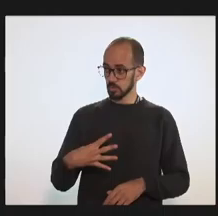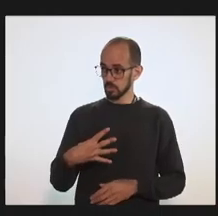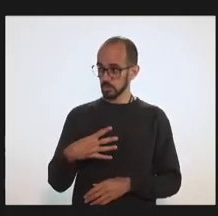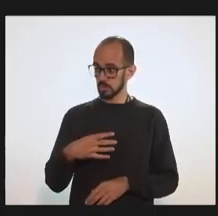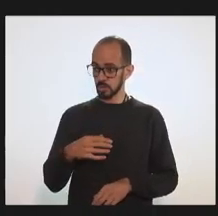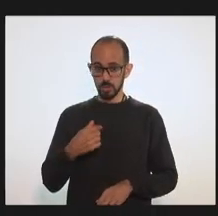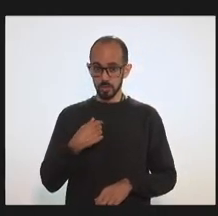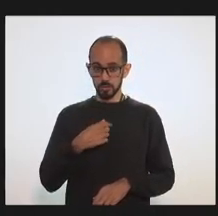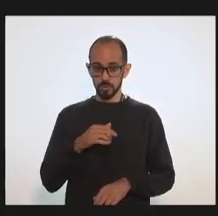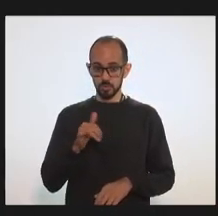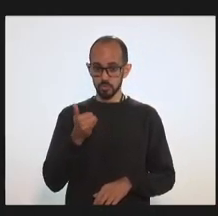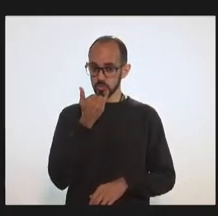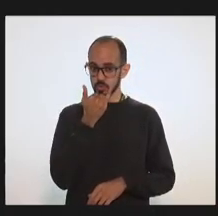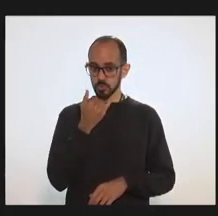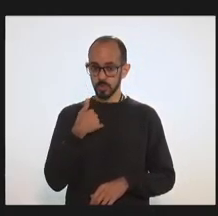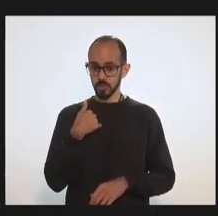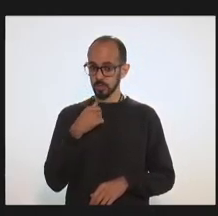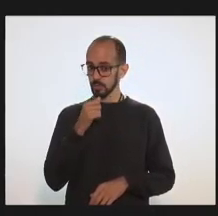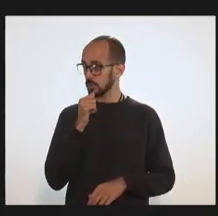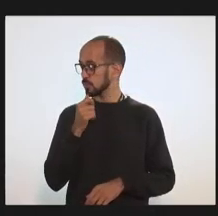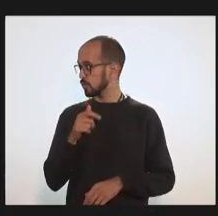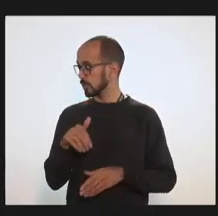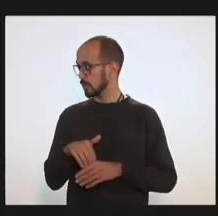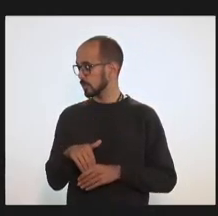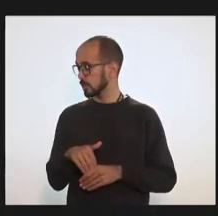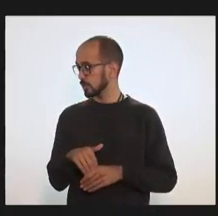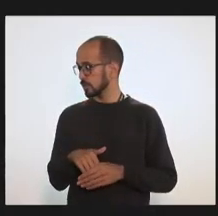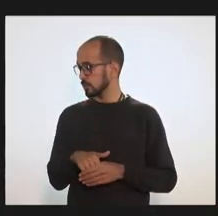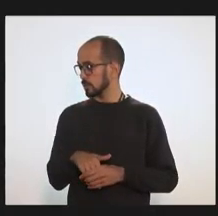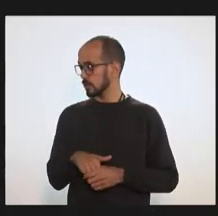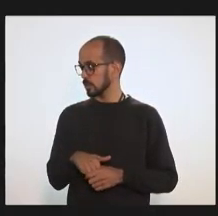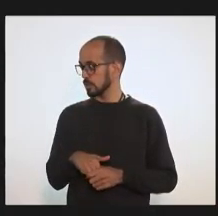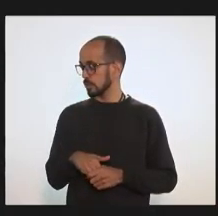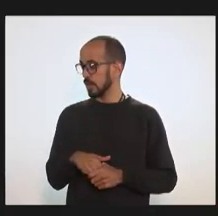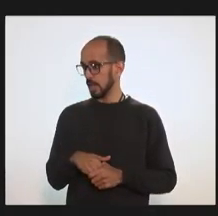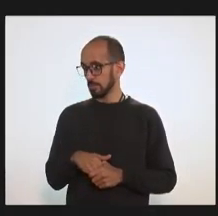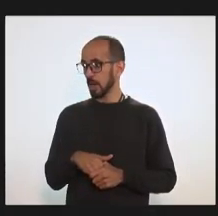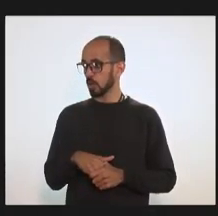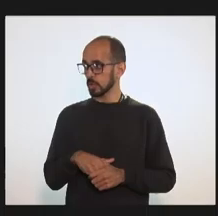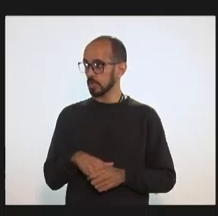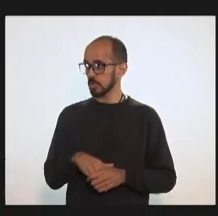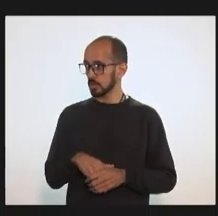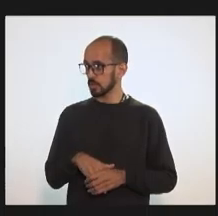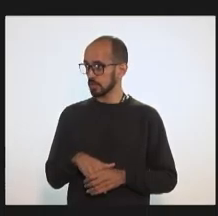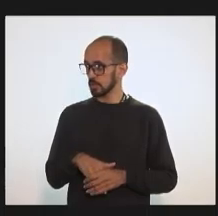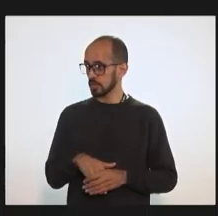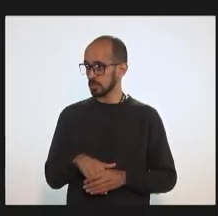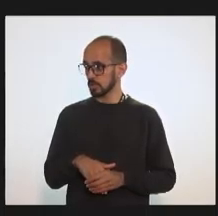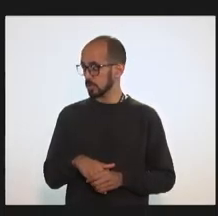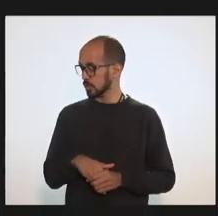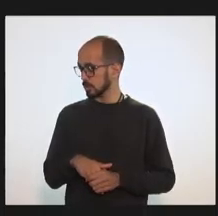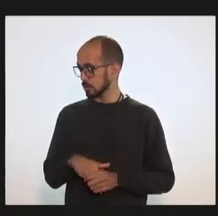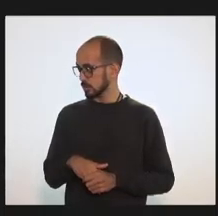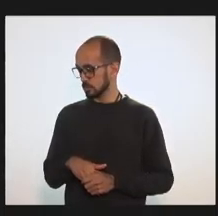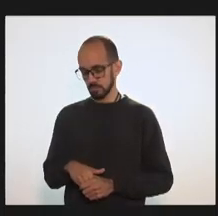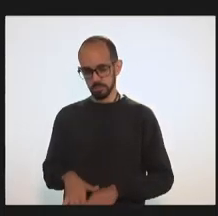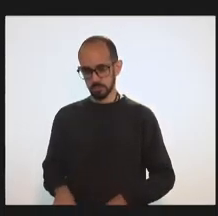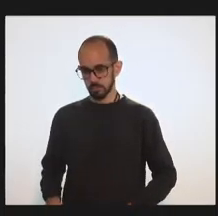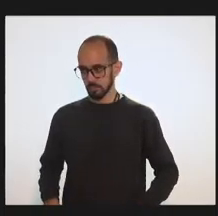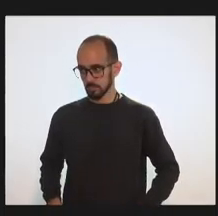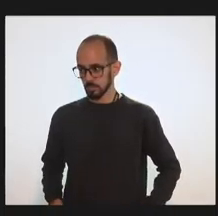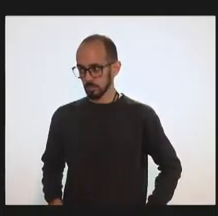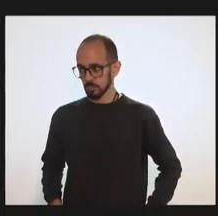Está aí, Amorim está aí. Alugado ainda? Senhor presidente. De acordo, presidente. De acordo. Mexa aqui, ó. De acordo? Perfeito. Então vamos para o item 14